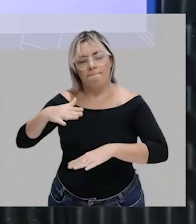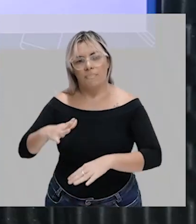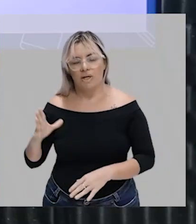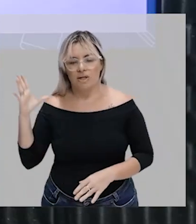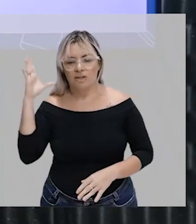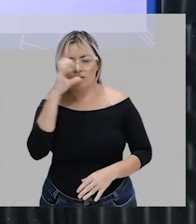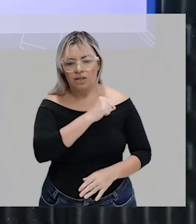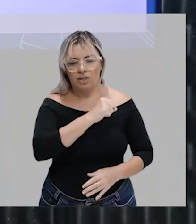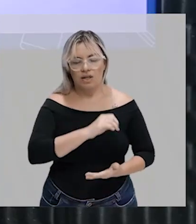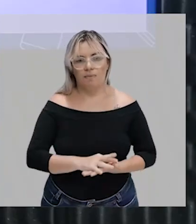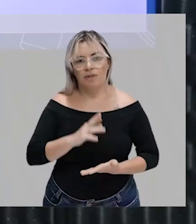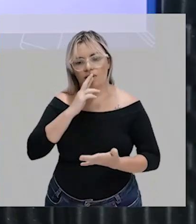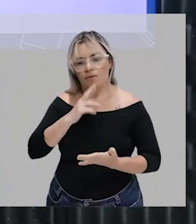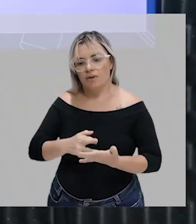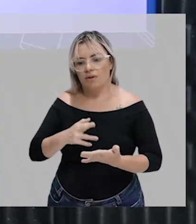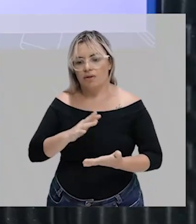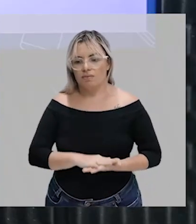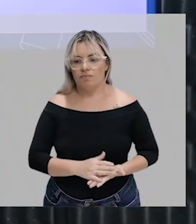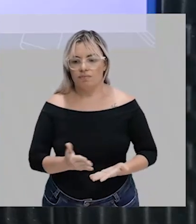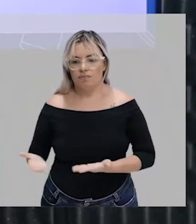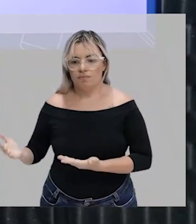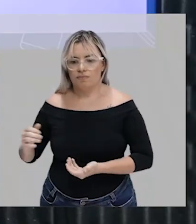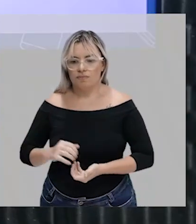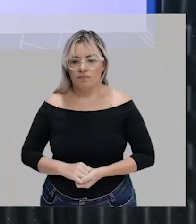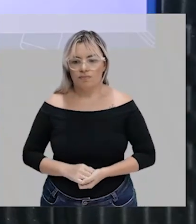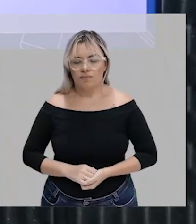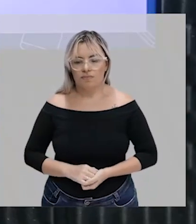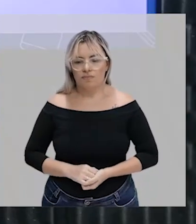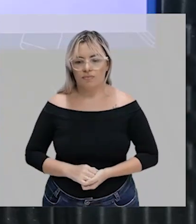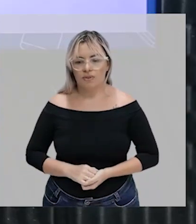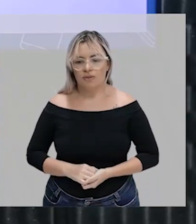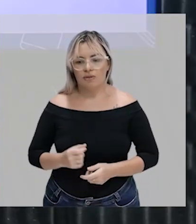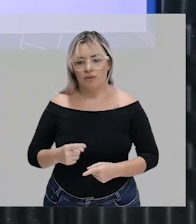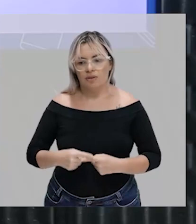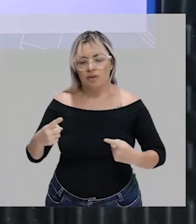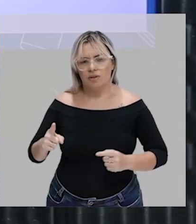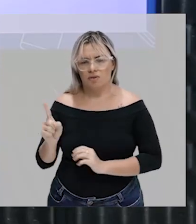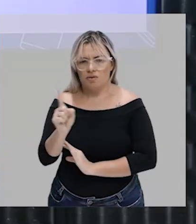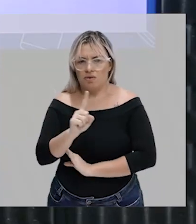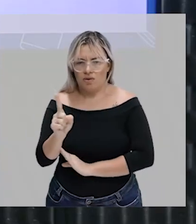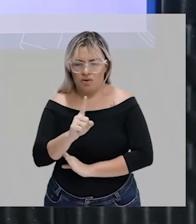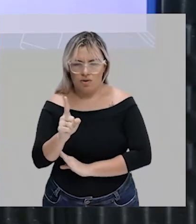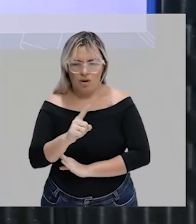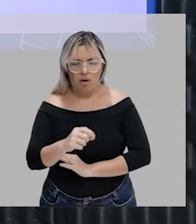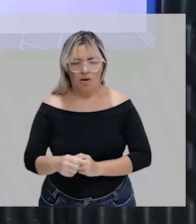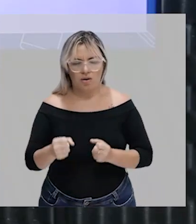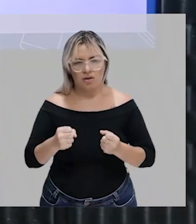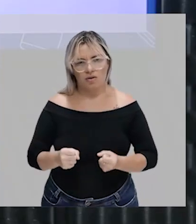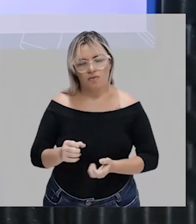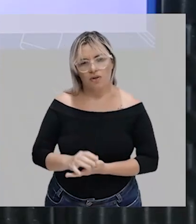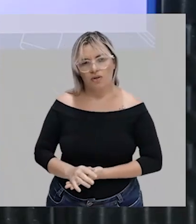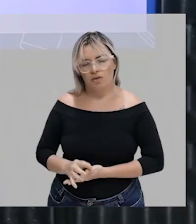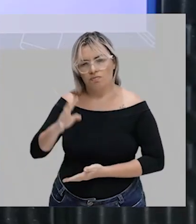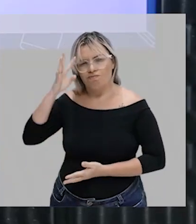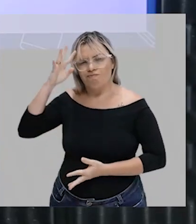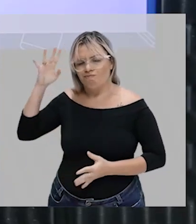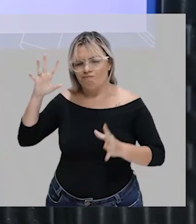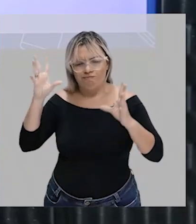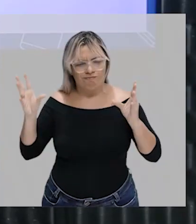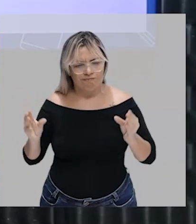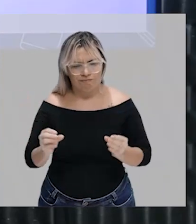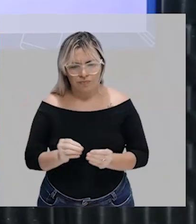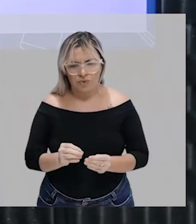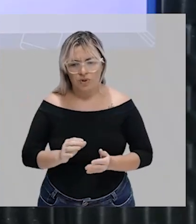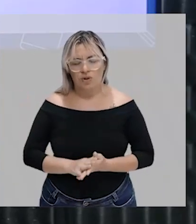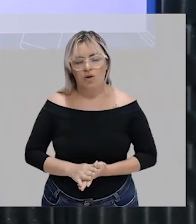No entanto, isso não pode ser feito por meio de suposições. Eu não posso só supor algo, pois estão no texto